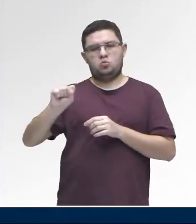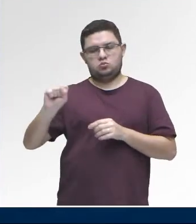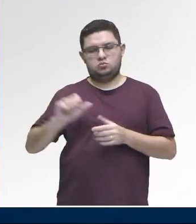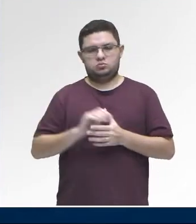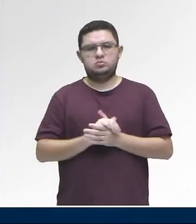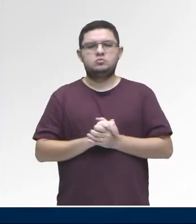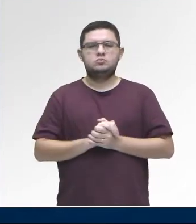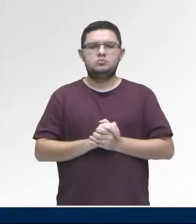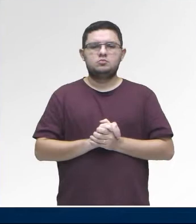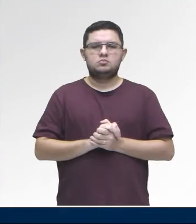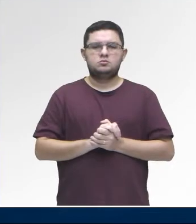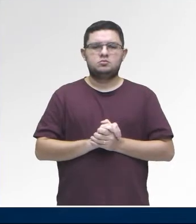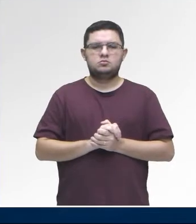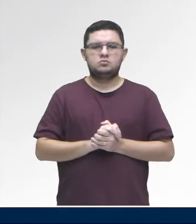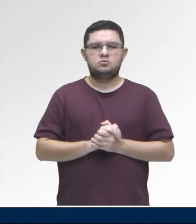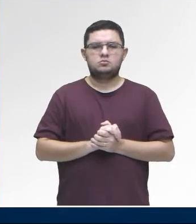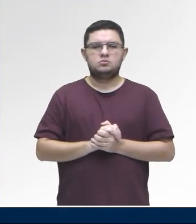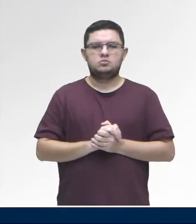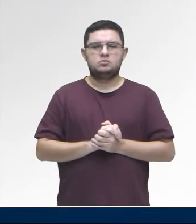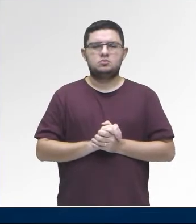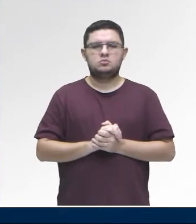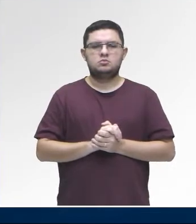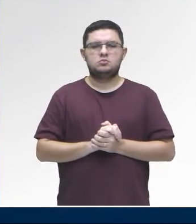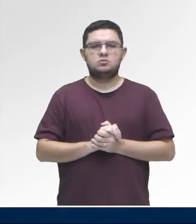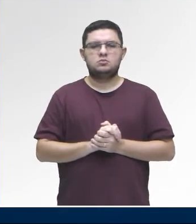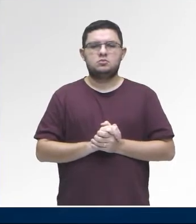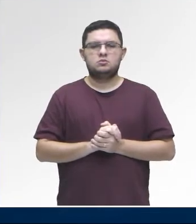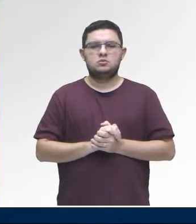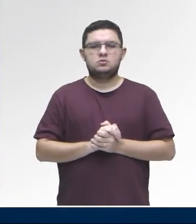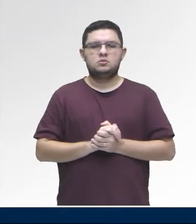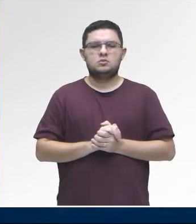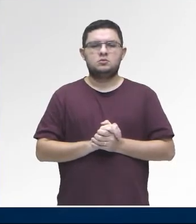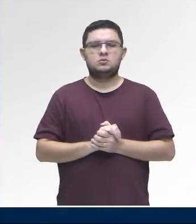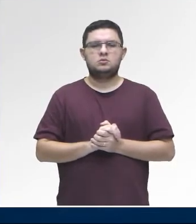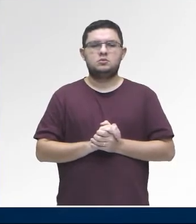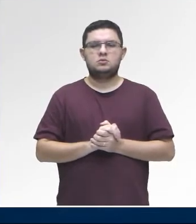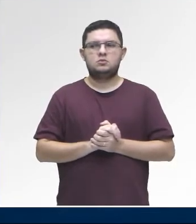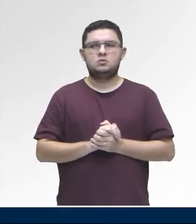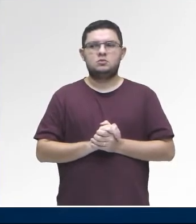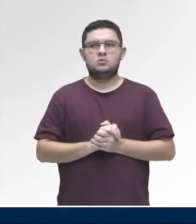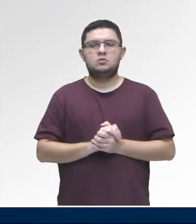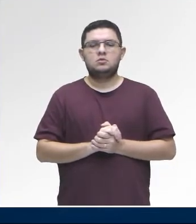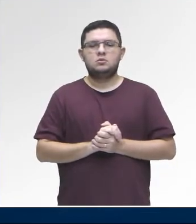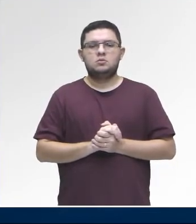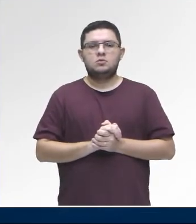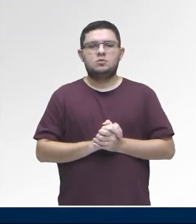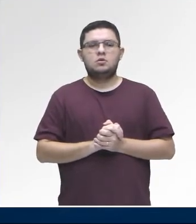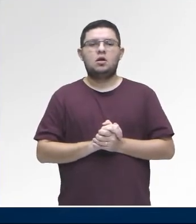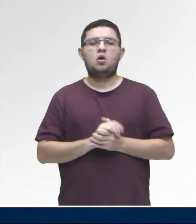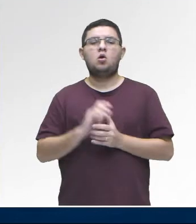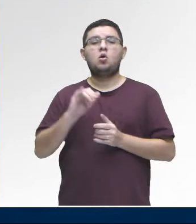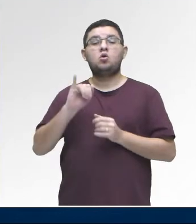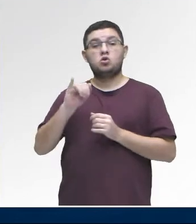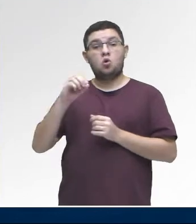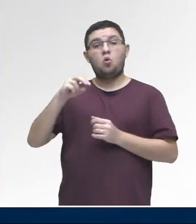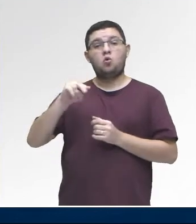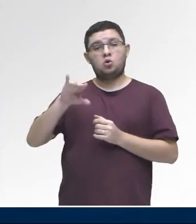mais comuns vão ocorrer com os ácidos, com as bases e com os